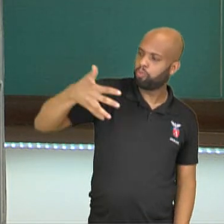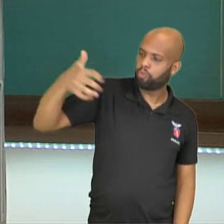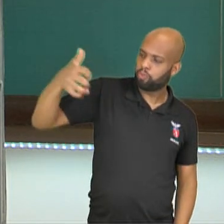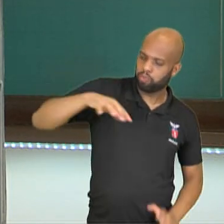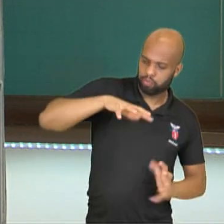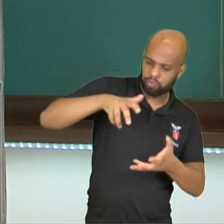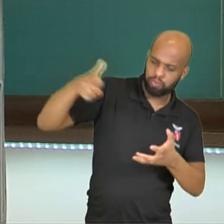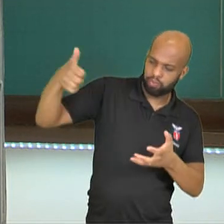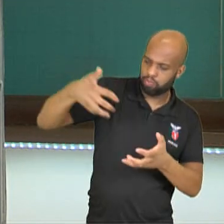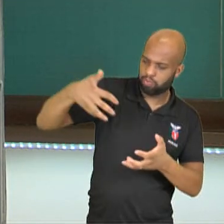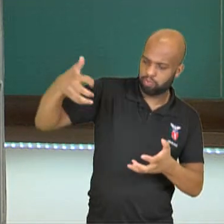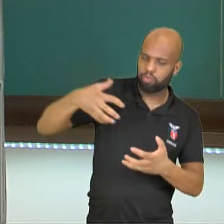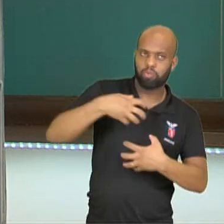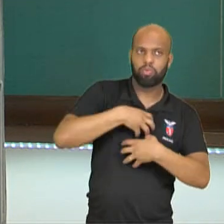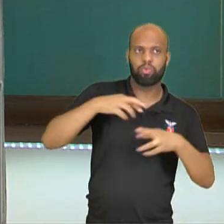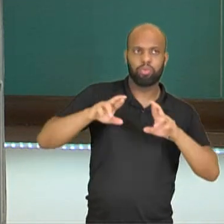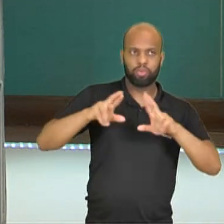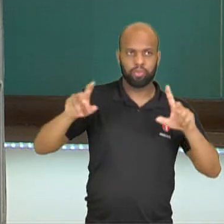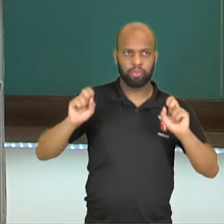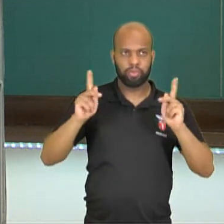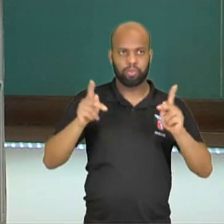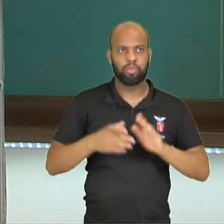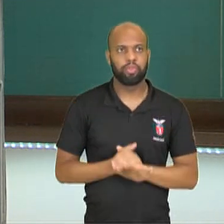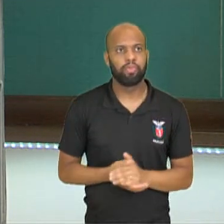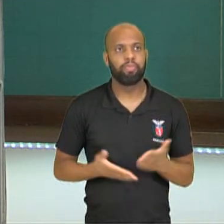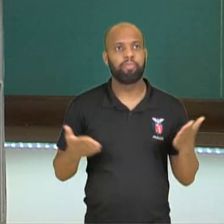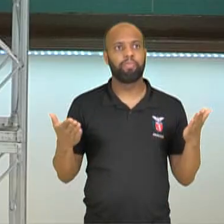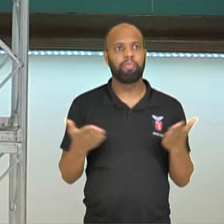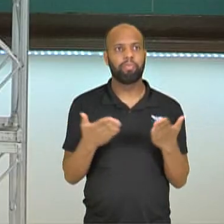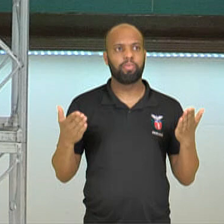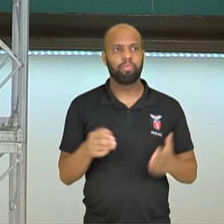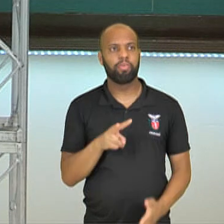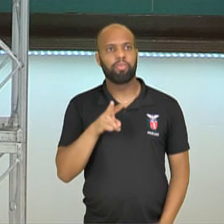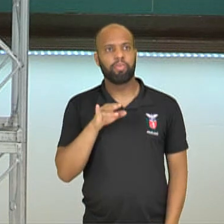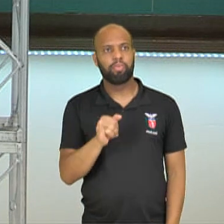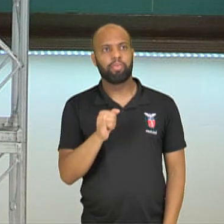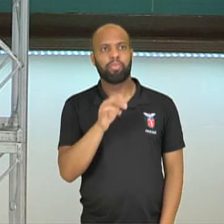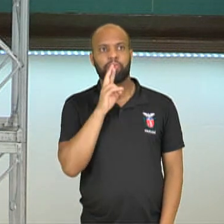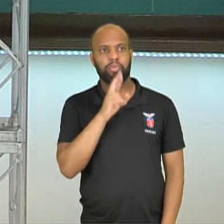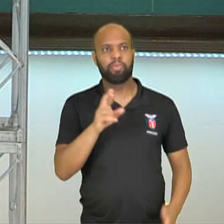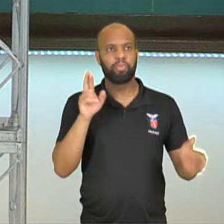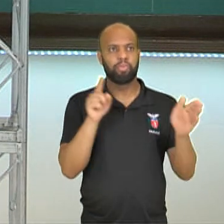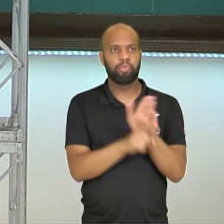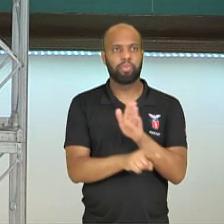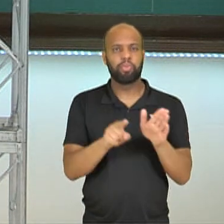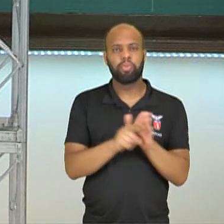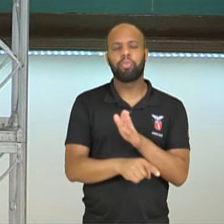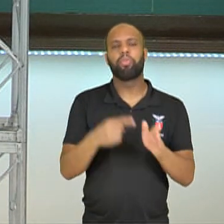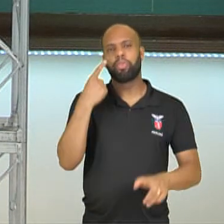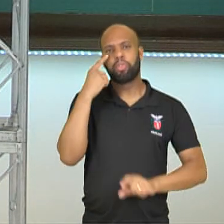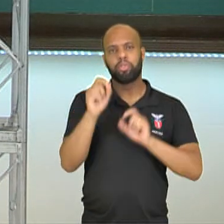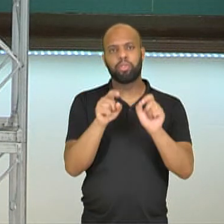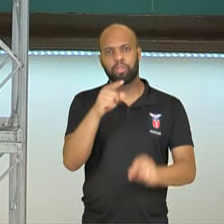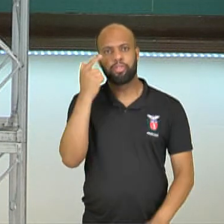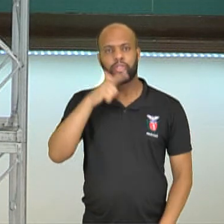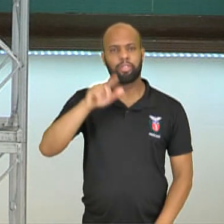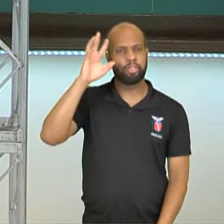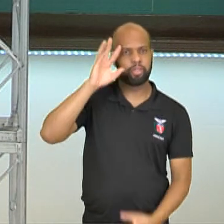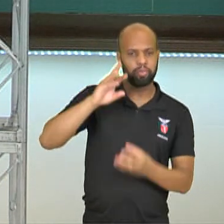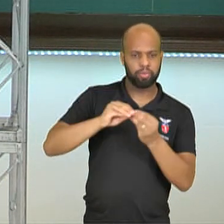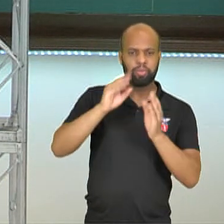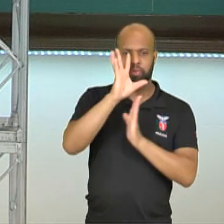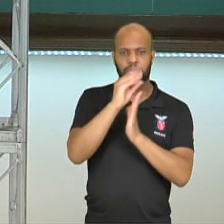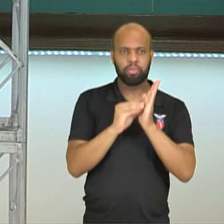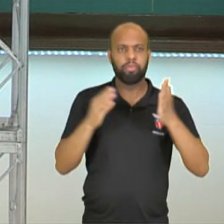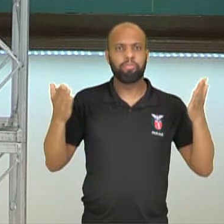superfície, ela será diferente. E agora a gente vai para o nosso quiz. Vamos ver o que você conseguiu compreender dos